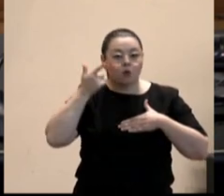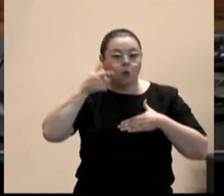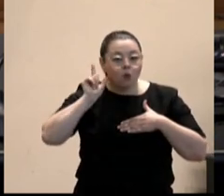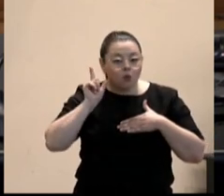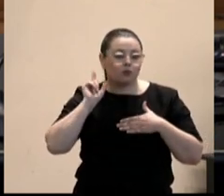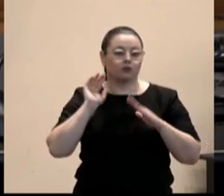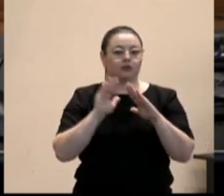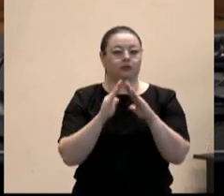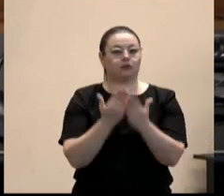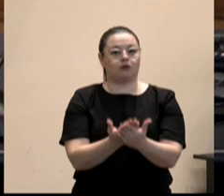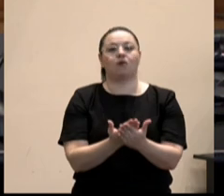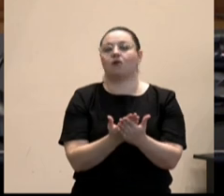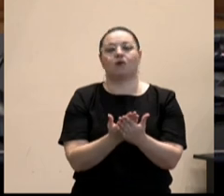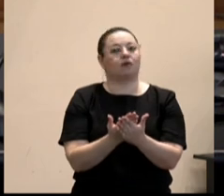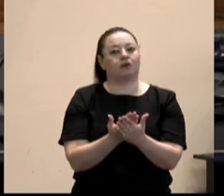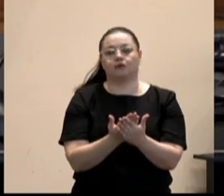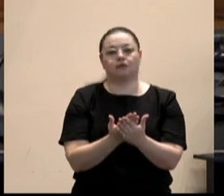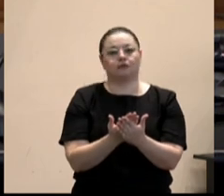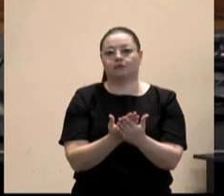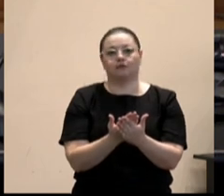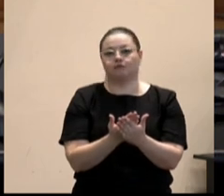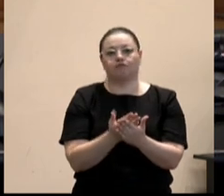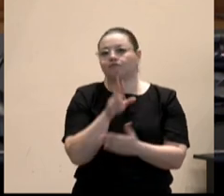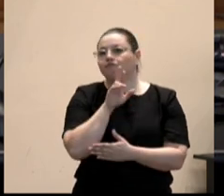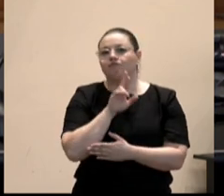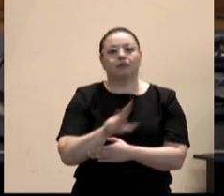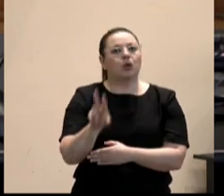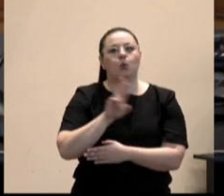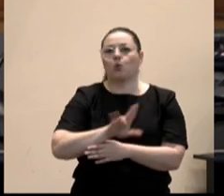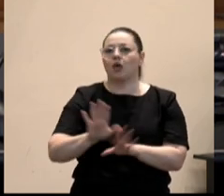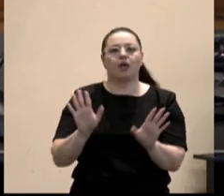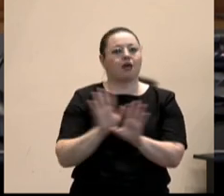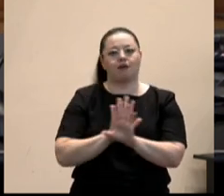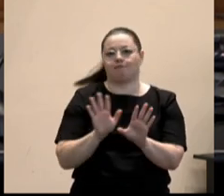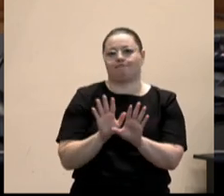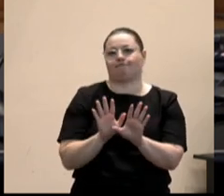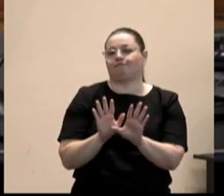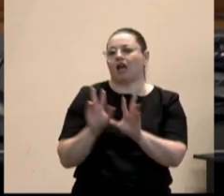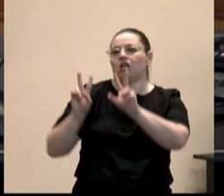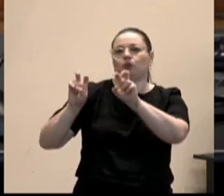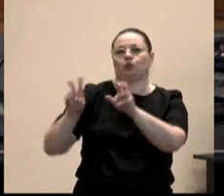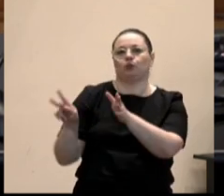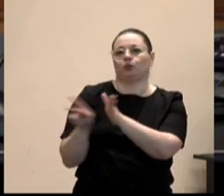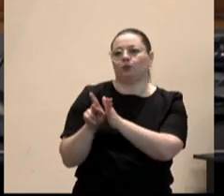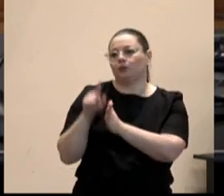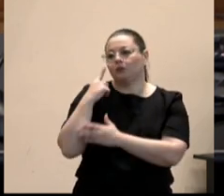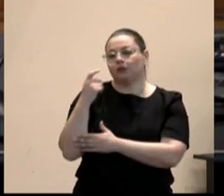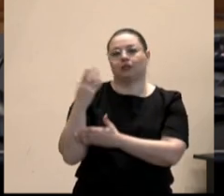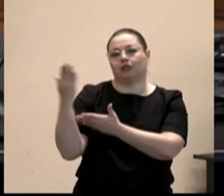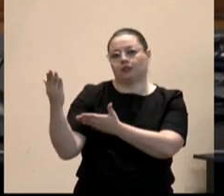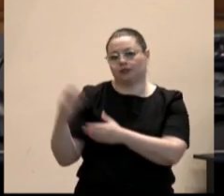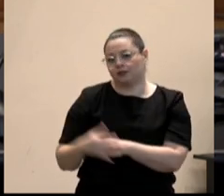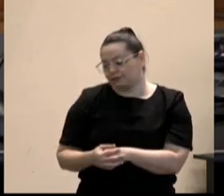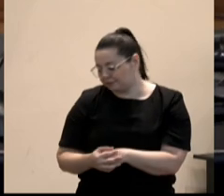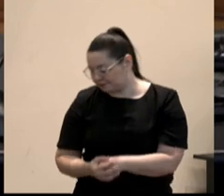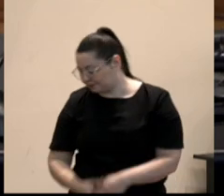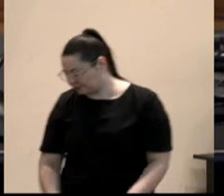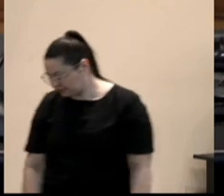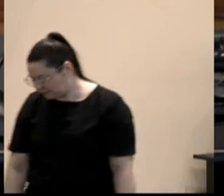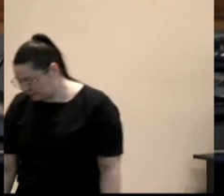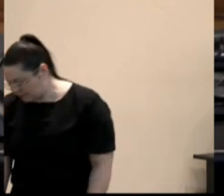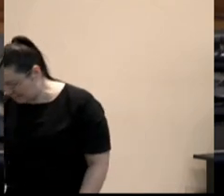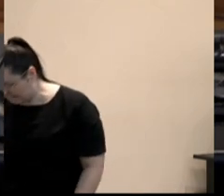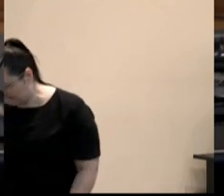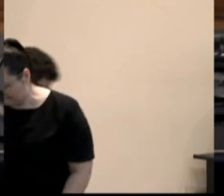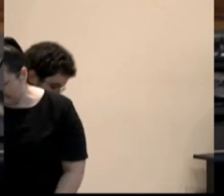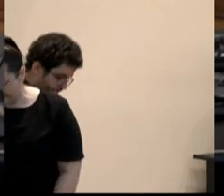escola, não diz respeito à professora Luciane, diz respeito ao